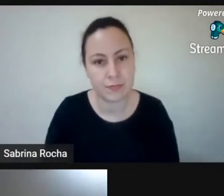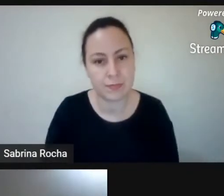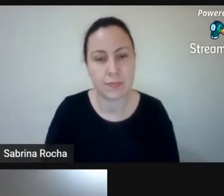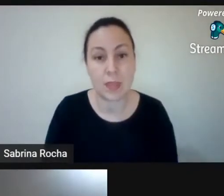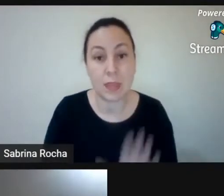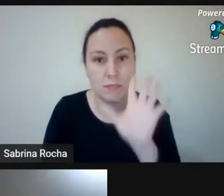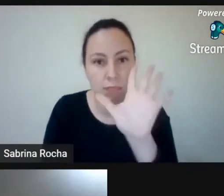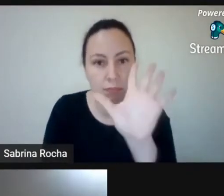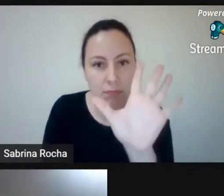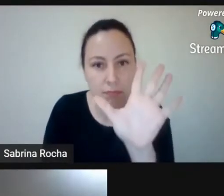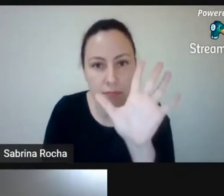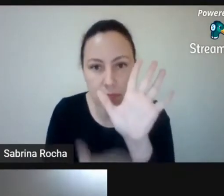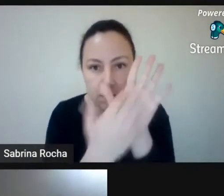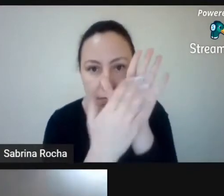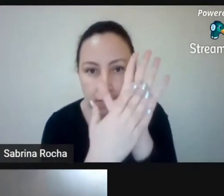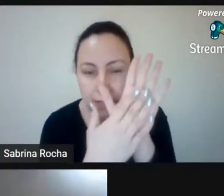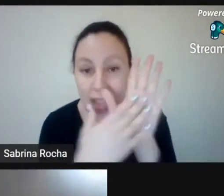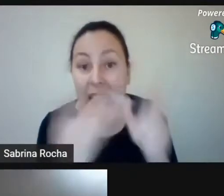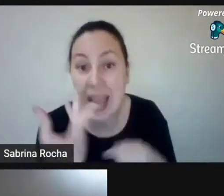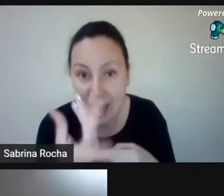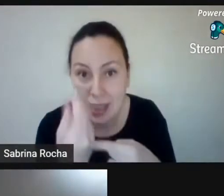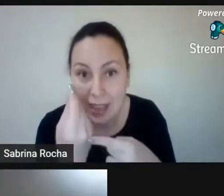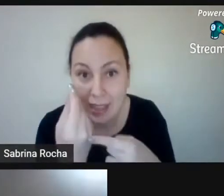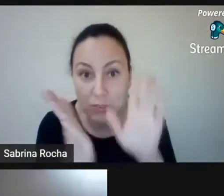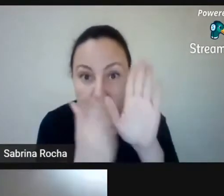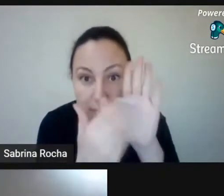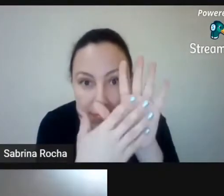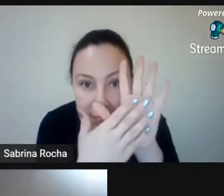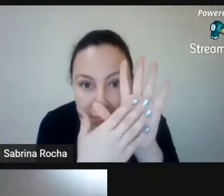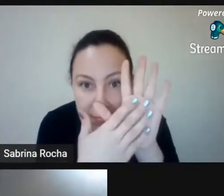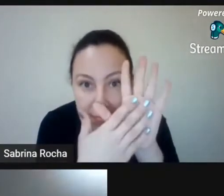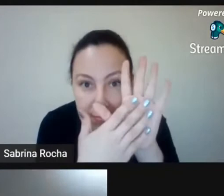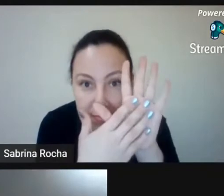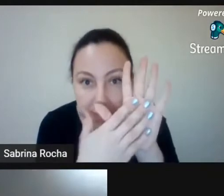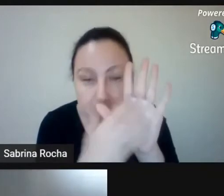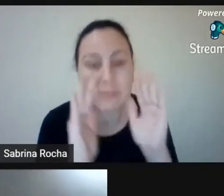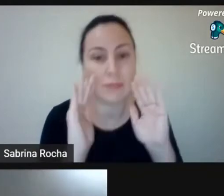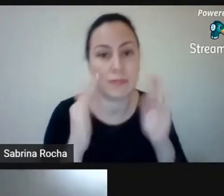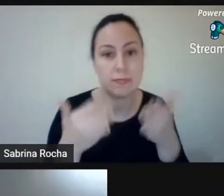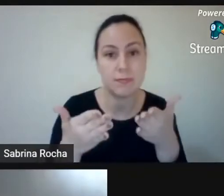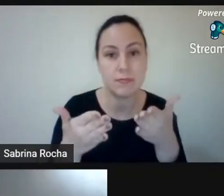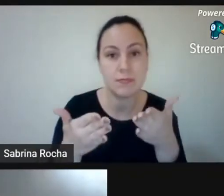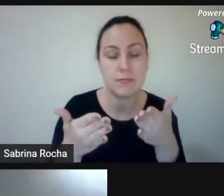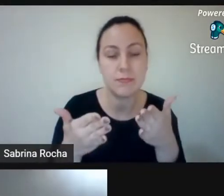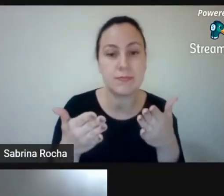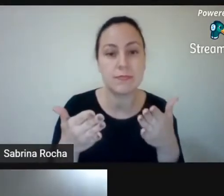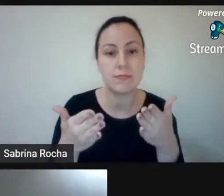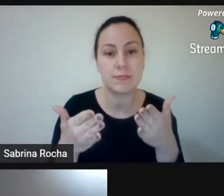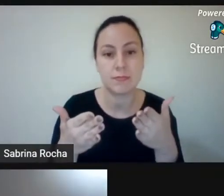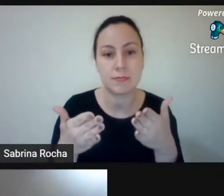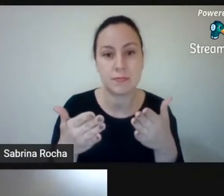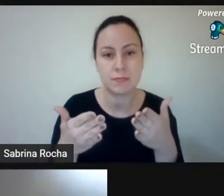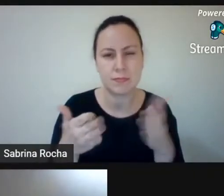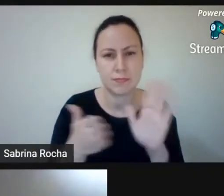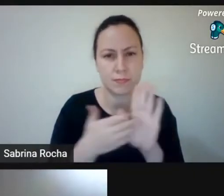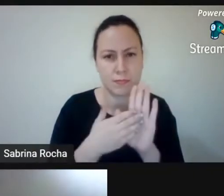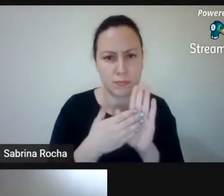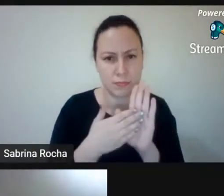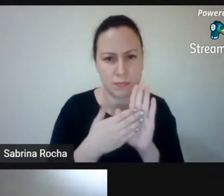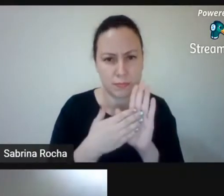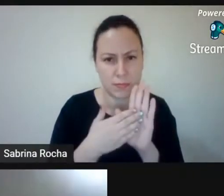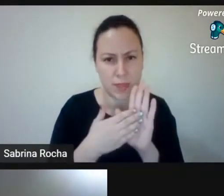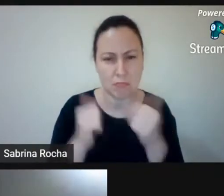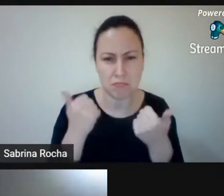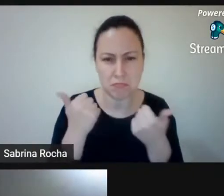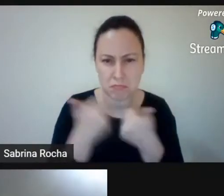imagem. Olha a função da arte, tem a função convergente de uma imagem que, por mais